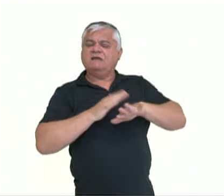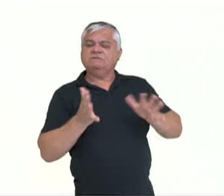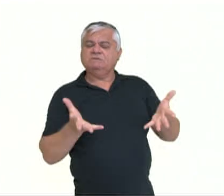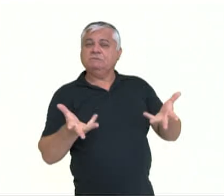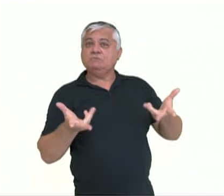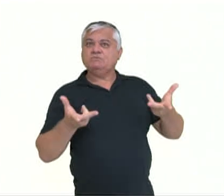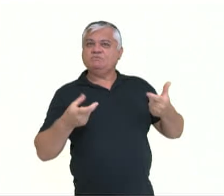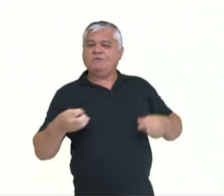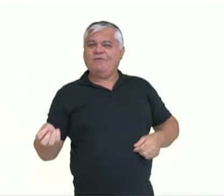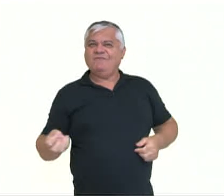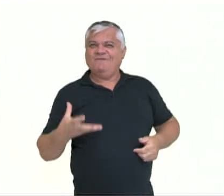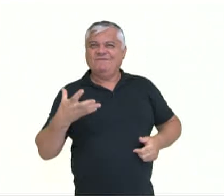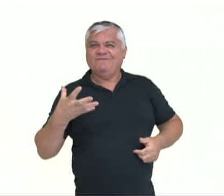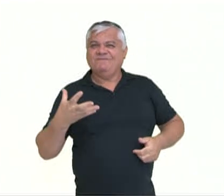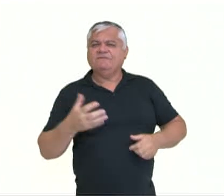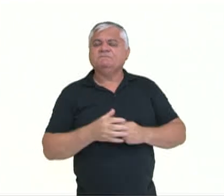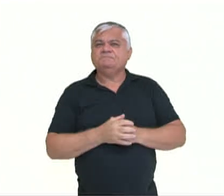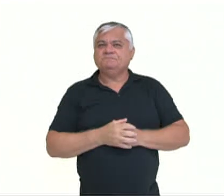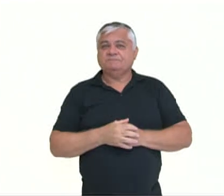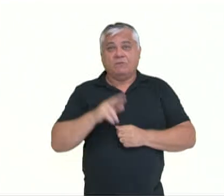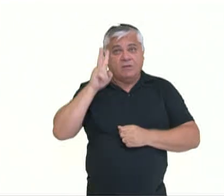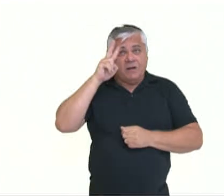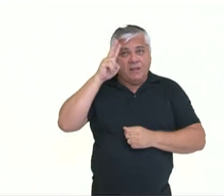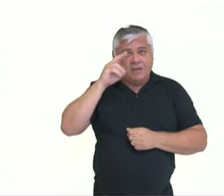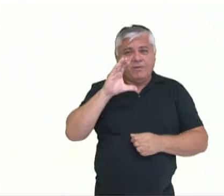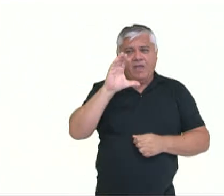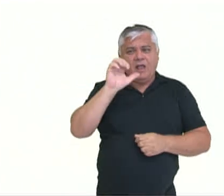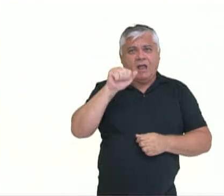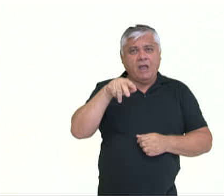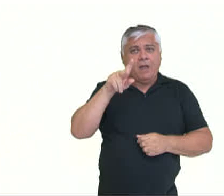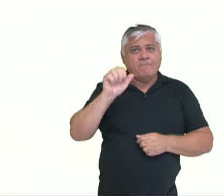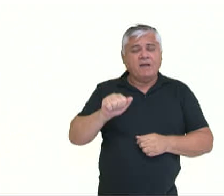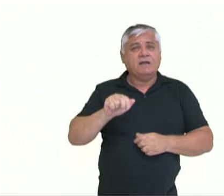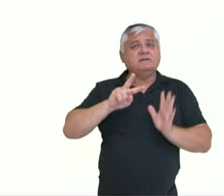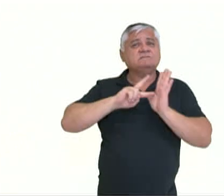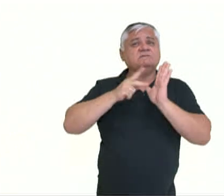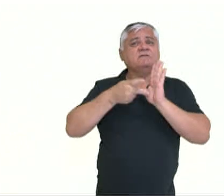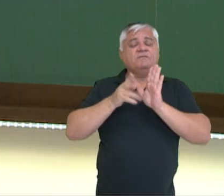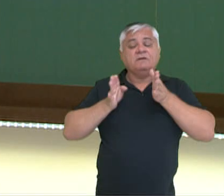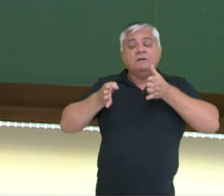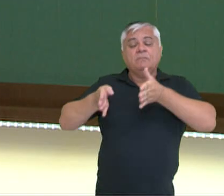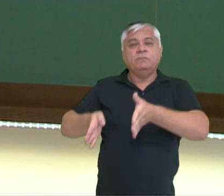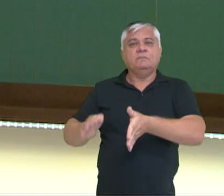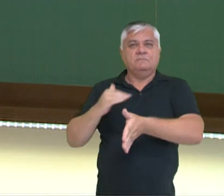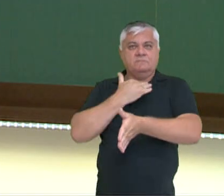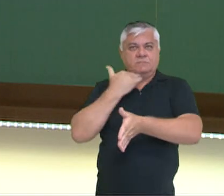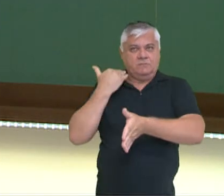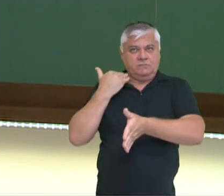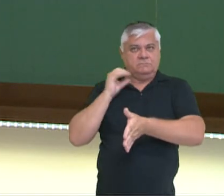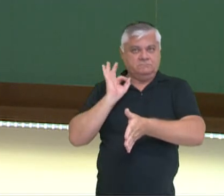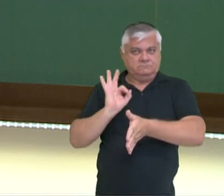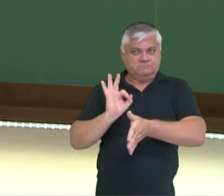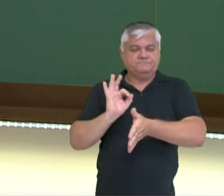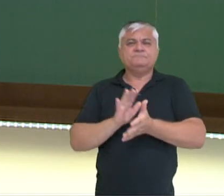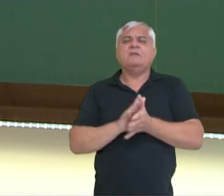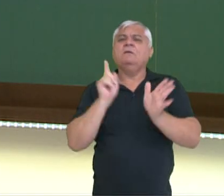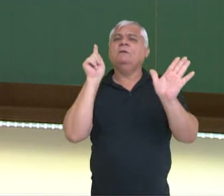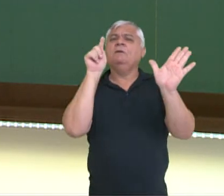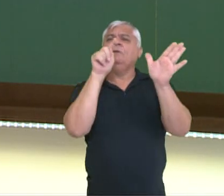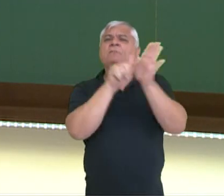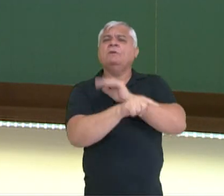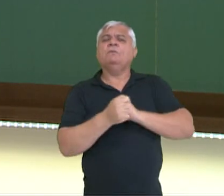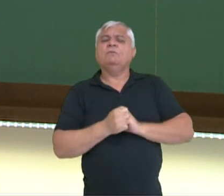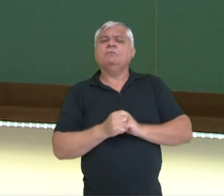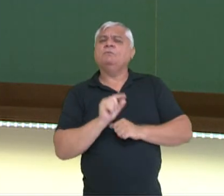novo. Lembrando que campa é sepultura. Pergunto para vocês, qual o sentido